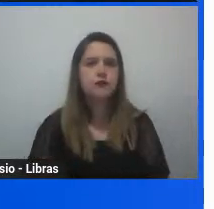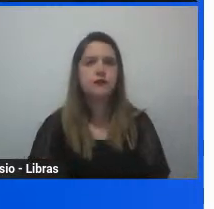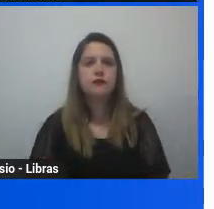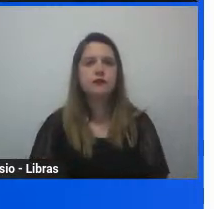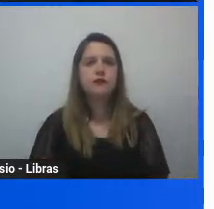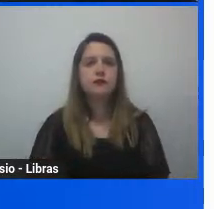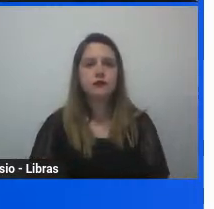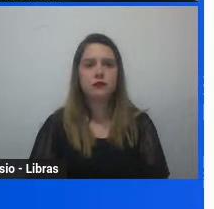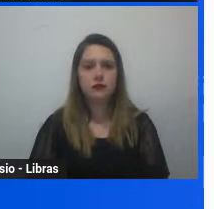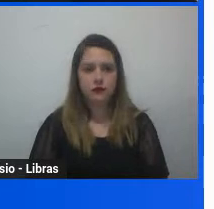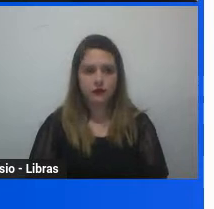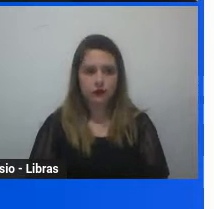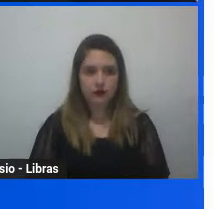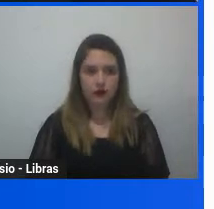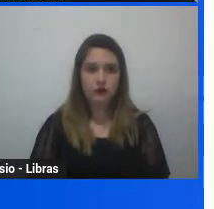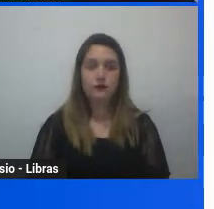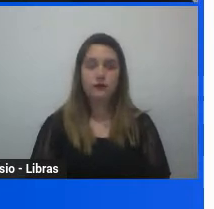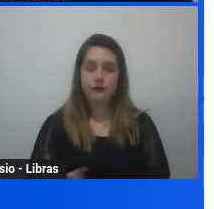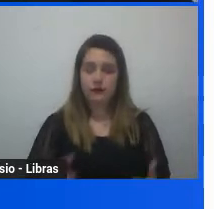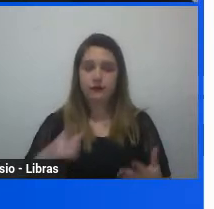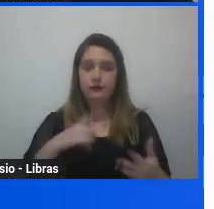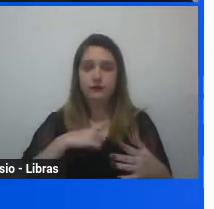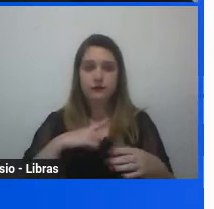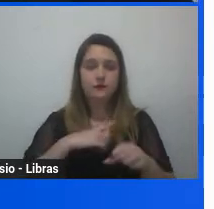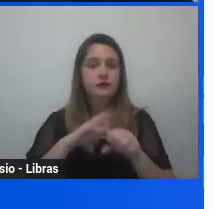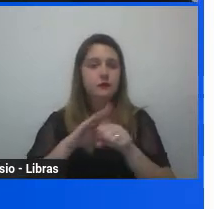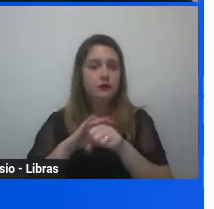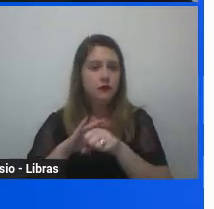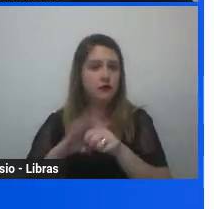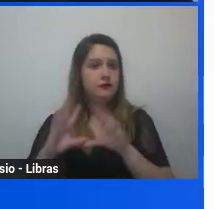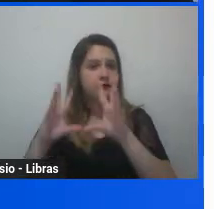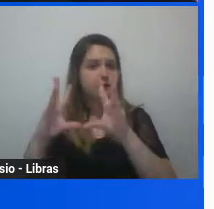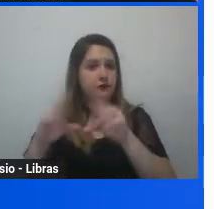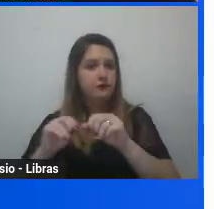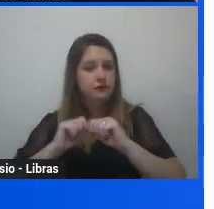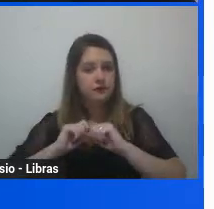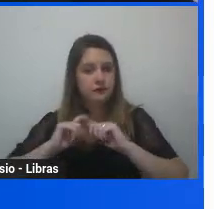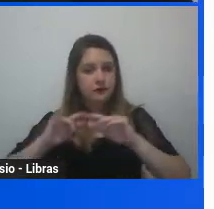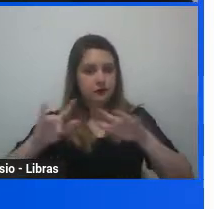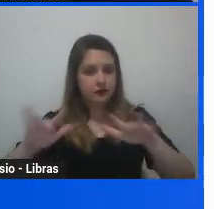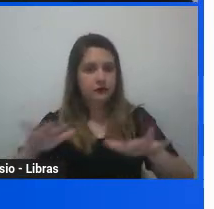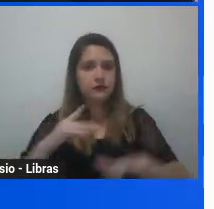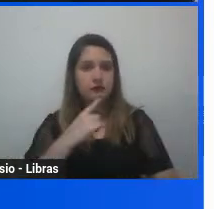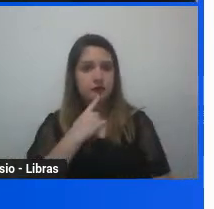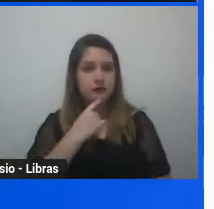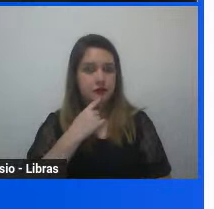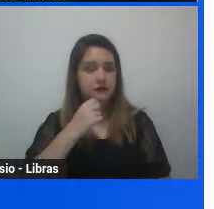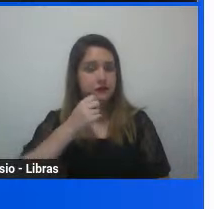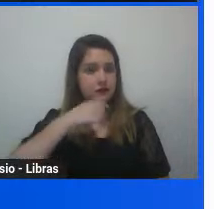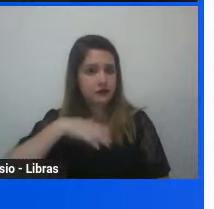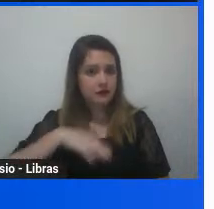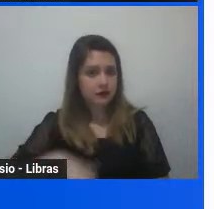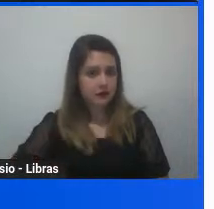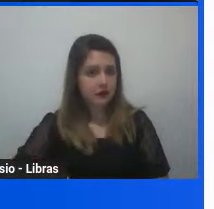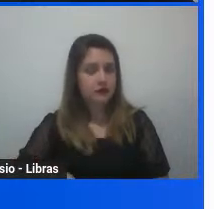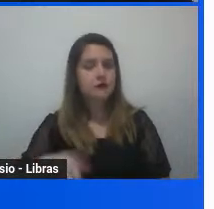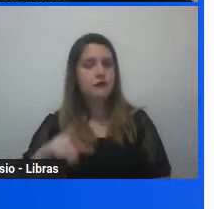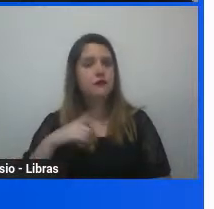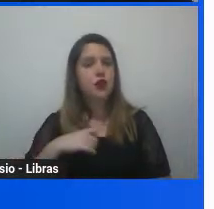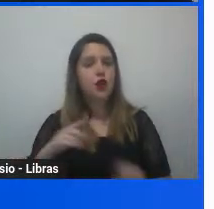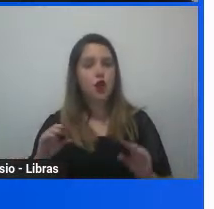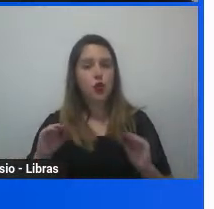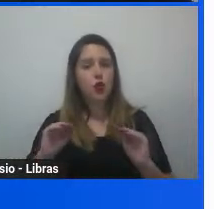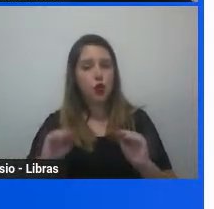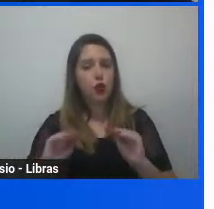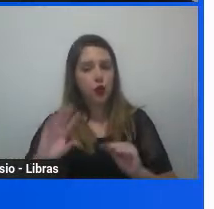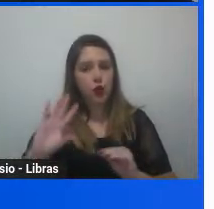As doenças estão aí, né? E muitas delas são transmitidas pelo sangue. Você colocando, eu sei a situação